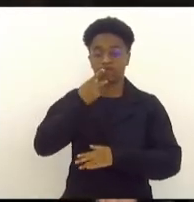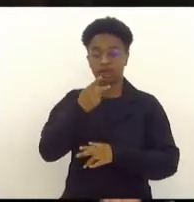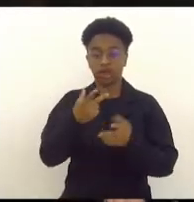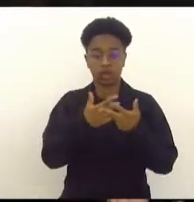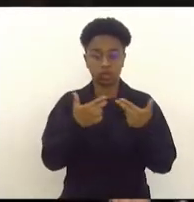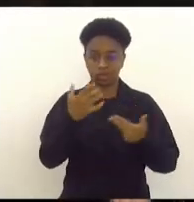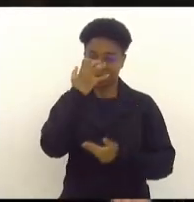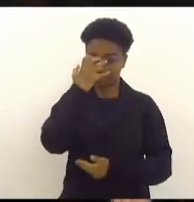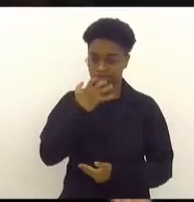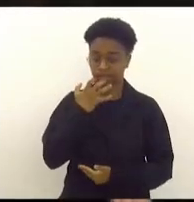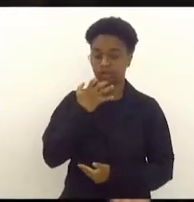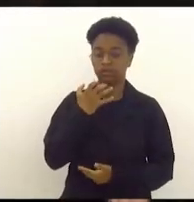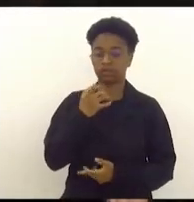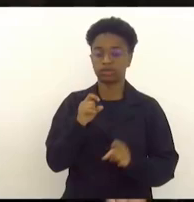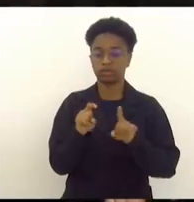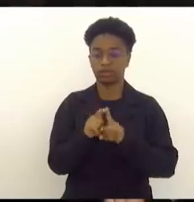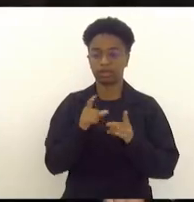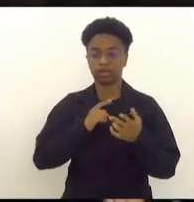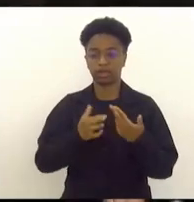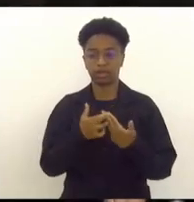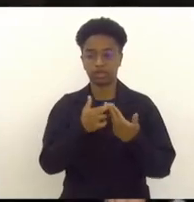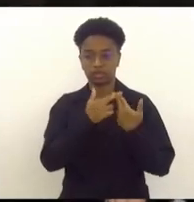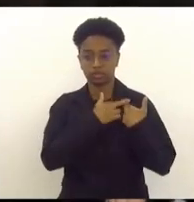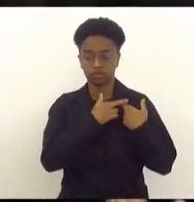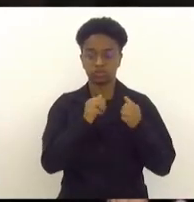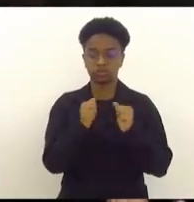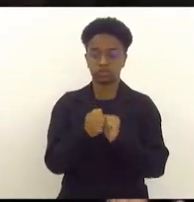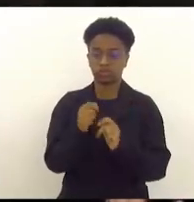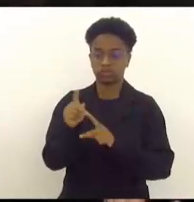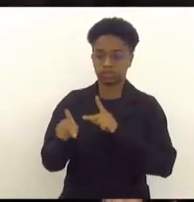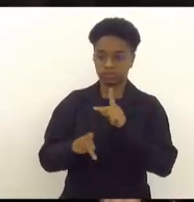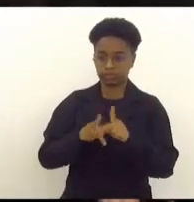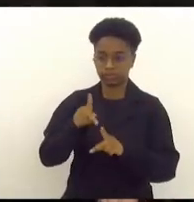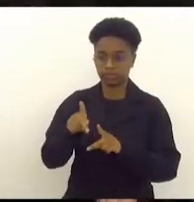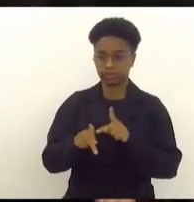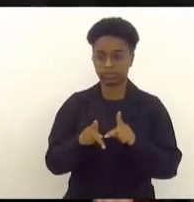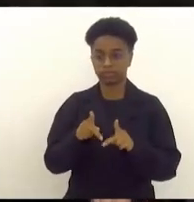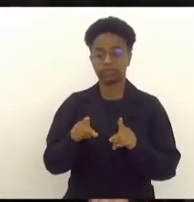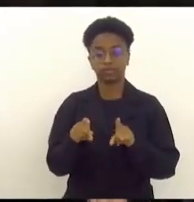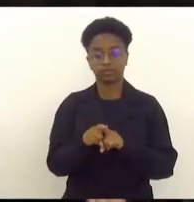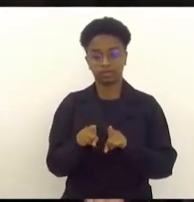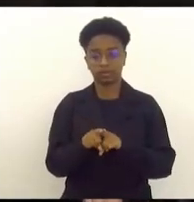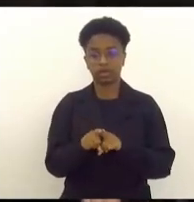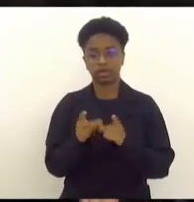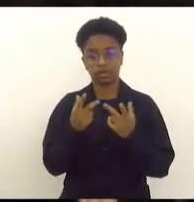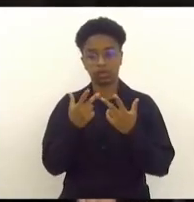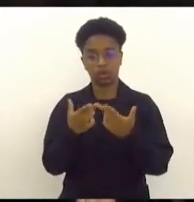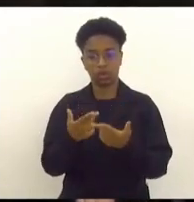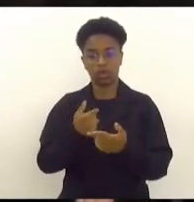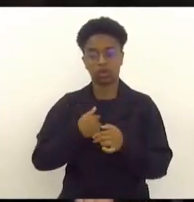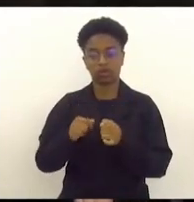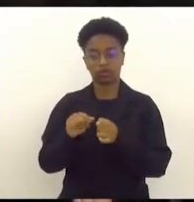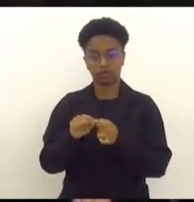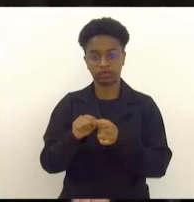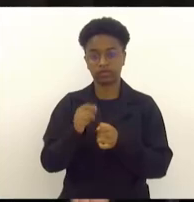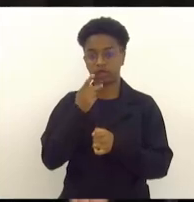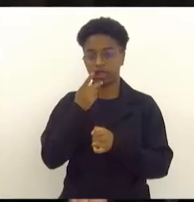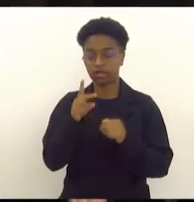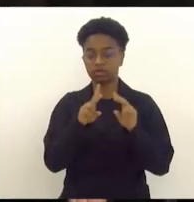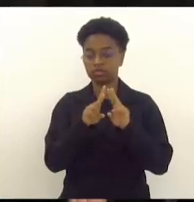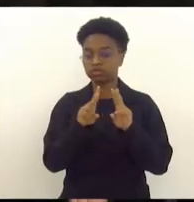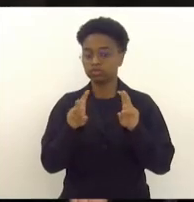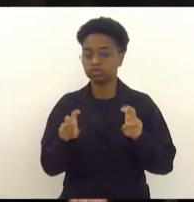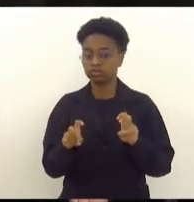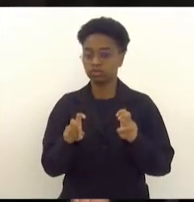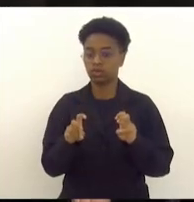assuntos sérios de responsabilidade com a população não é como agora fiz falando sobre a questão